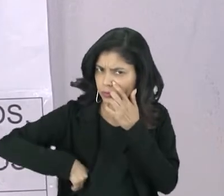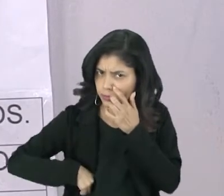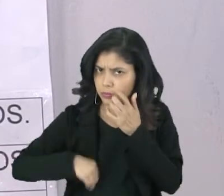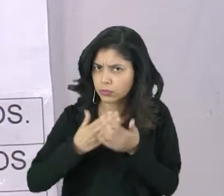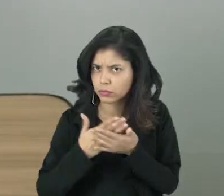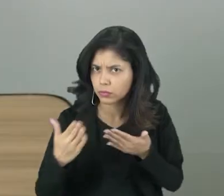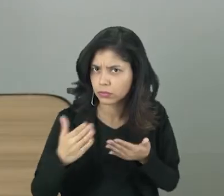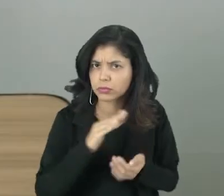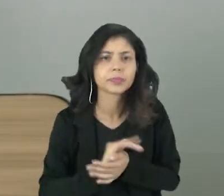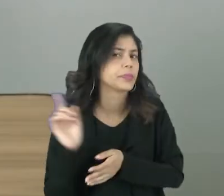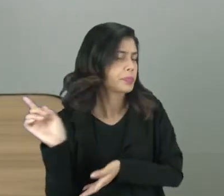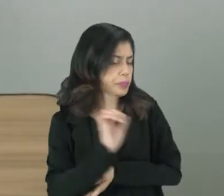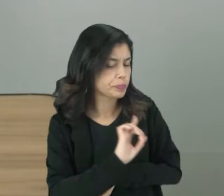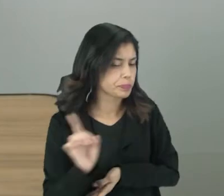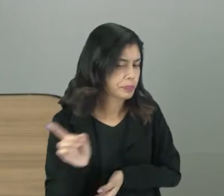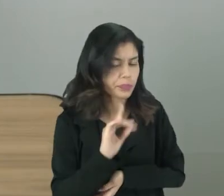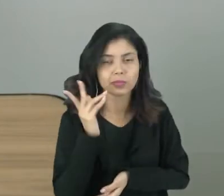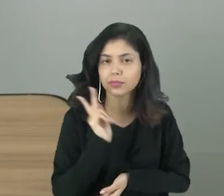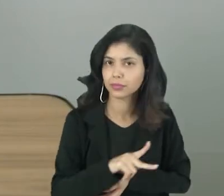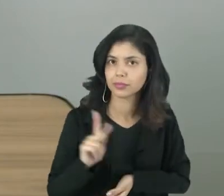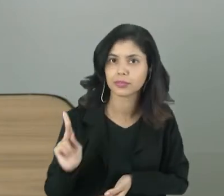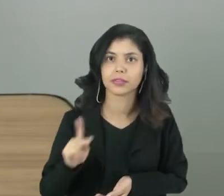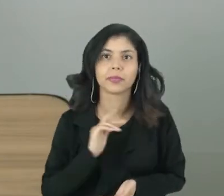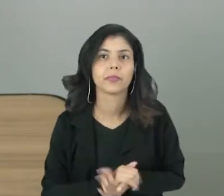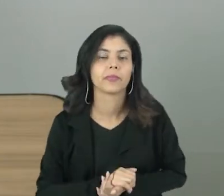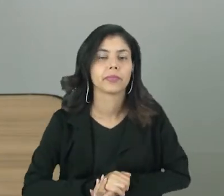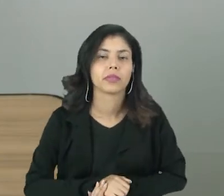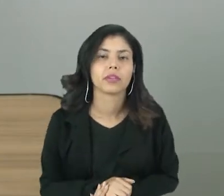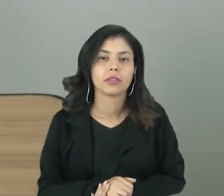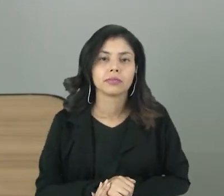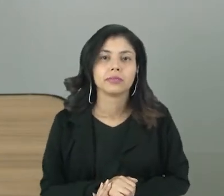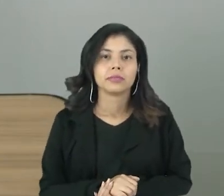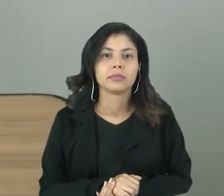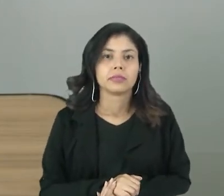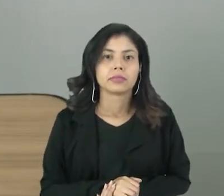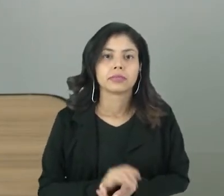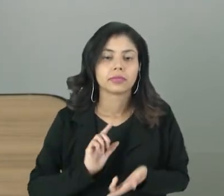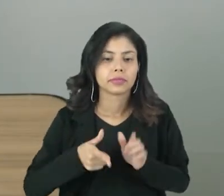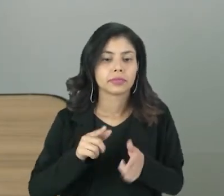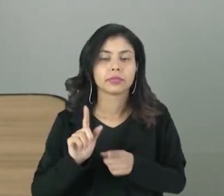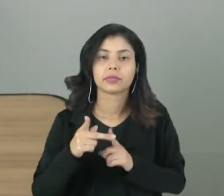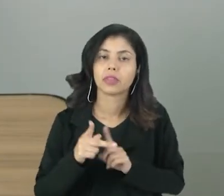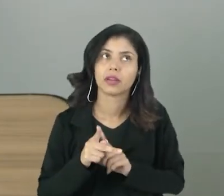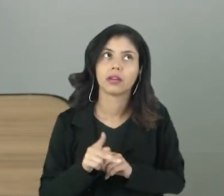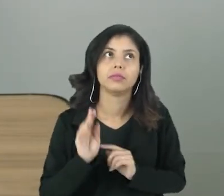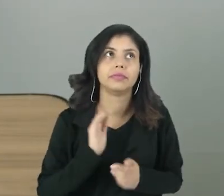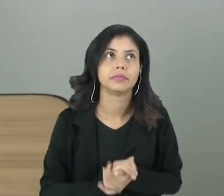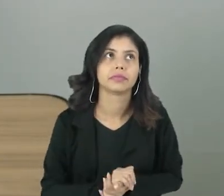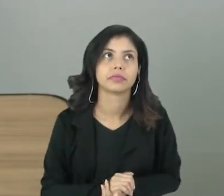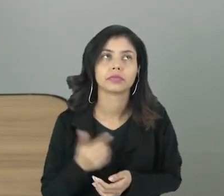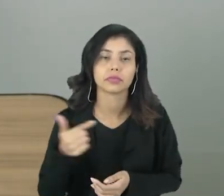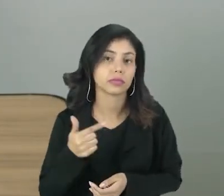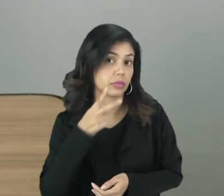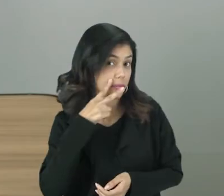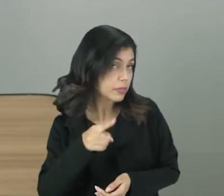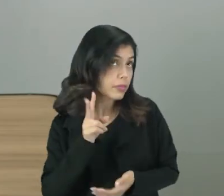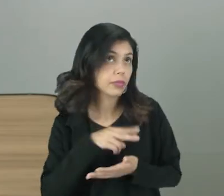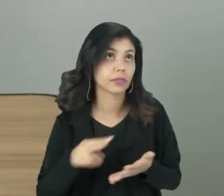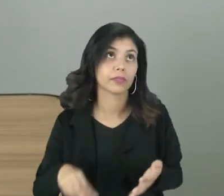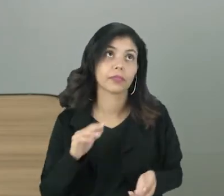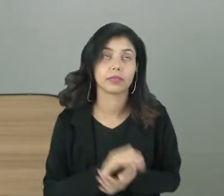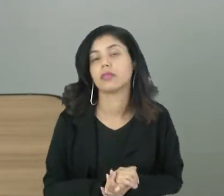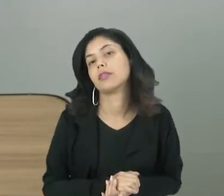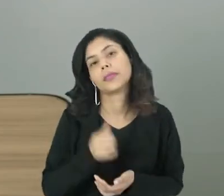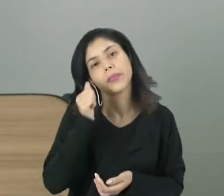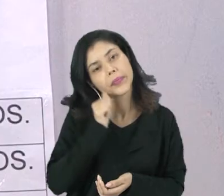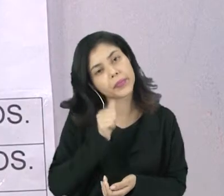p não professora não inicia com a letra P Ah eu acho que esta segunda aqui vamos ler